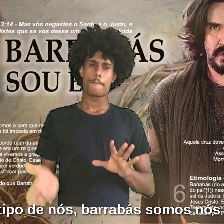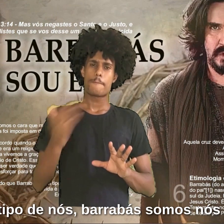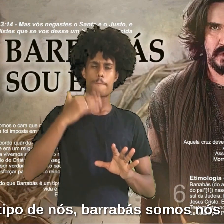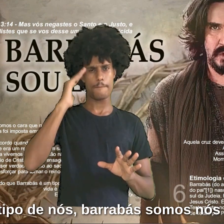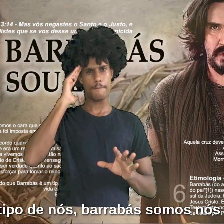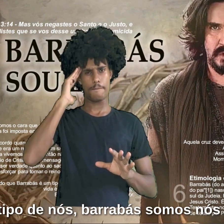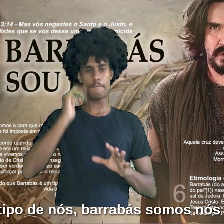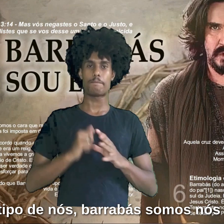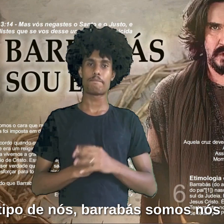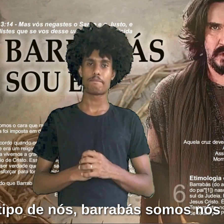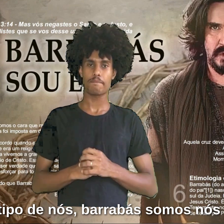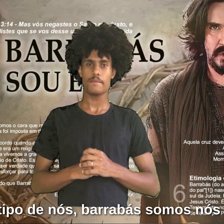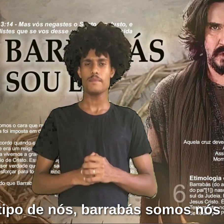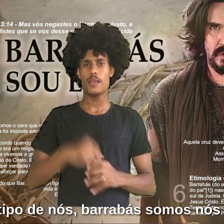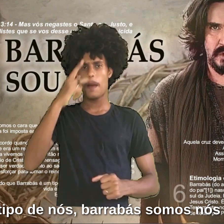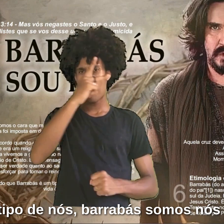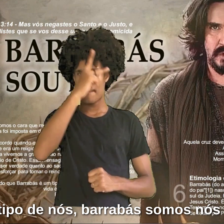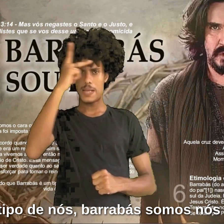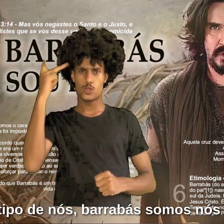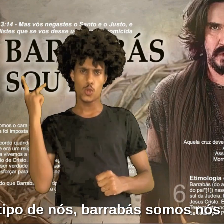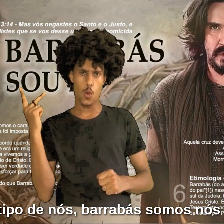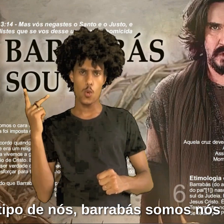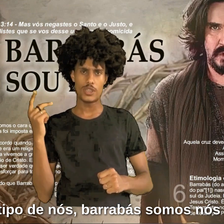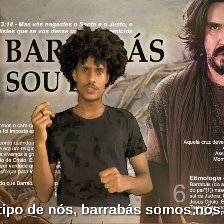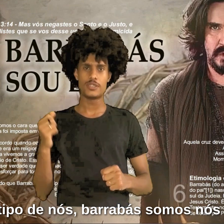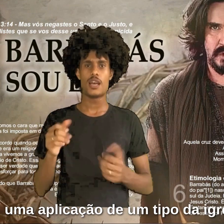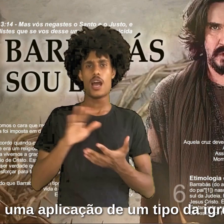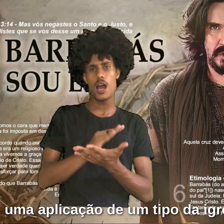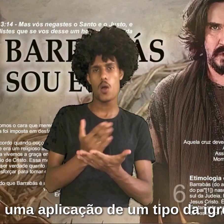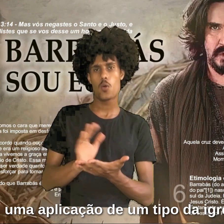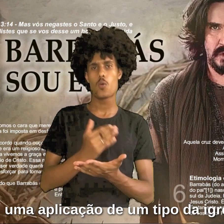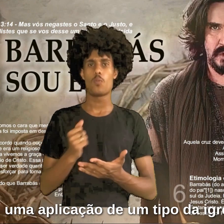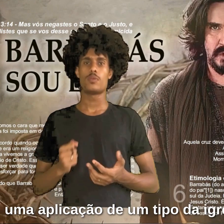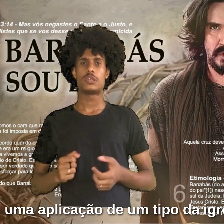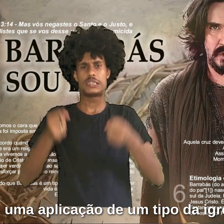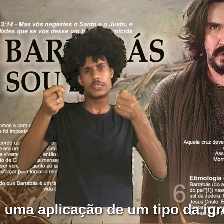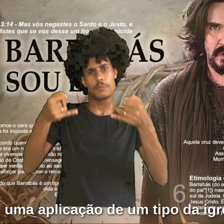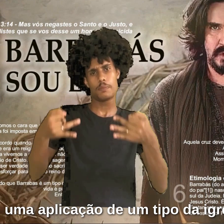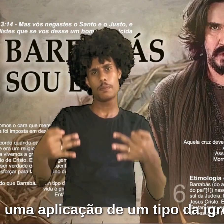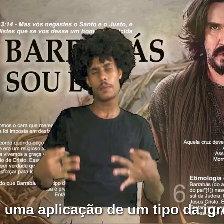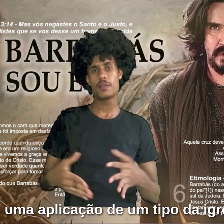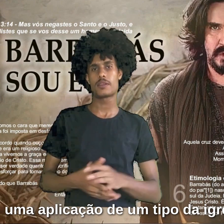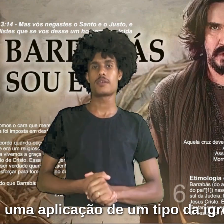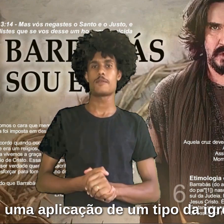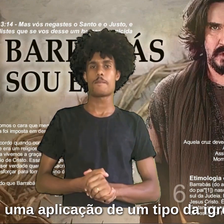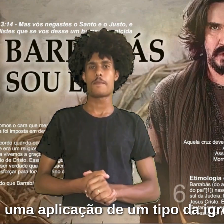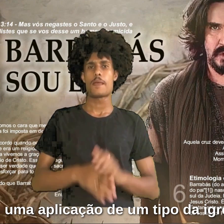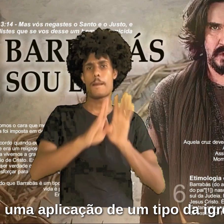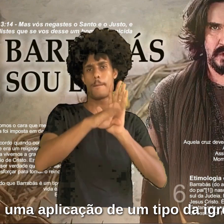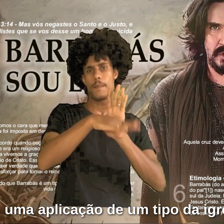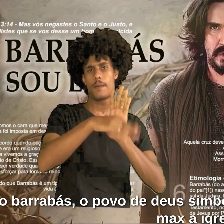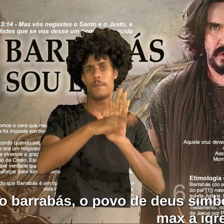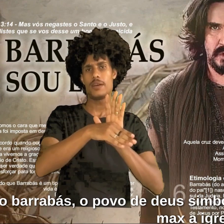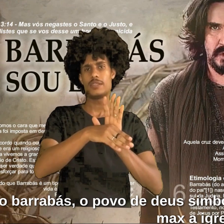um tipo de nós. Barrabás somos nós. Então nós vamos mostrar a aplicação de um tipo da igreja de Cristo